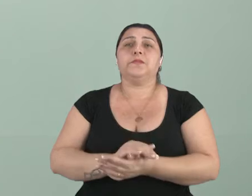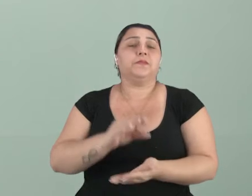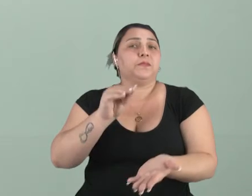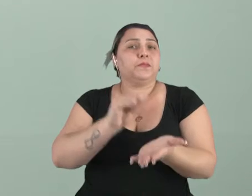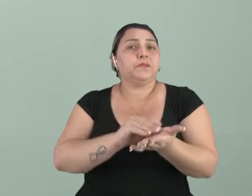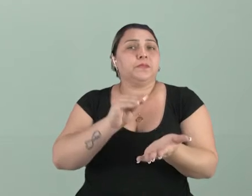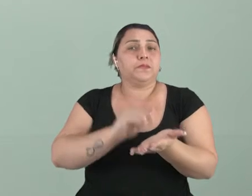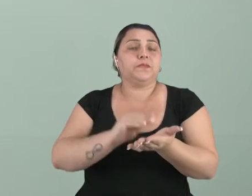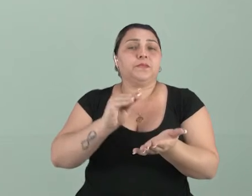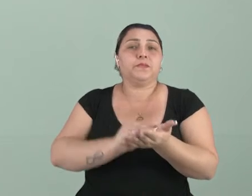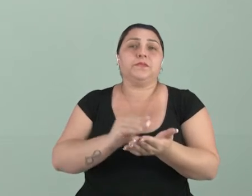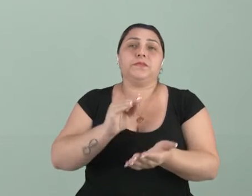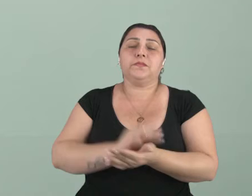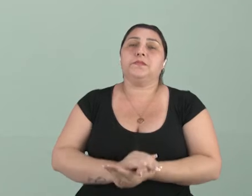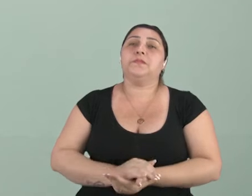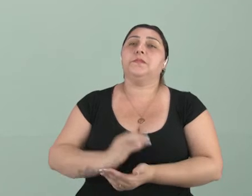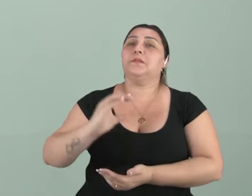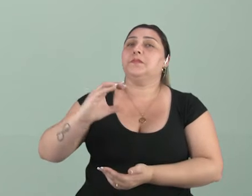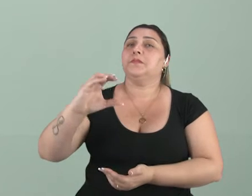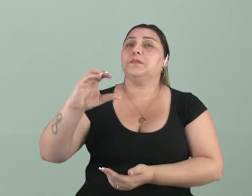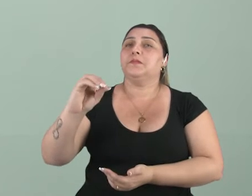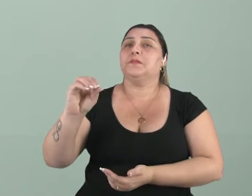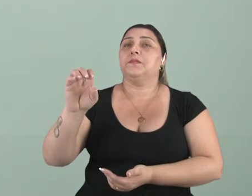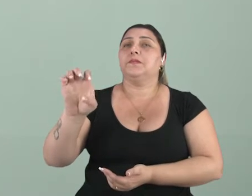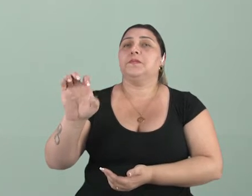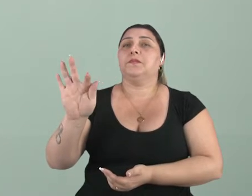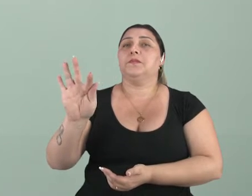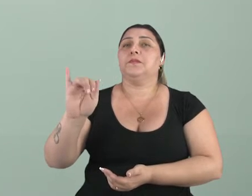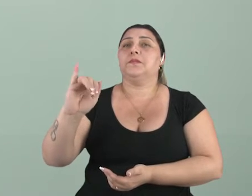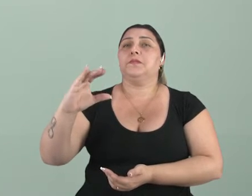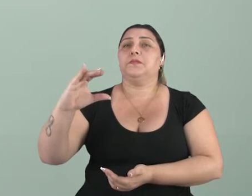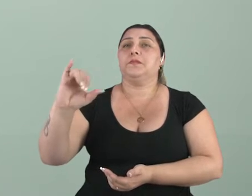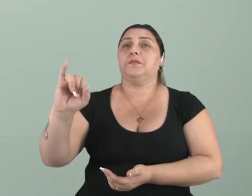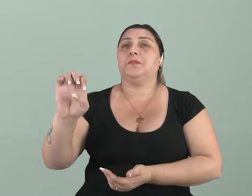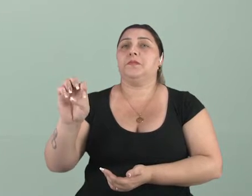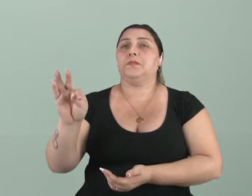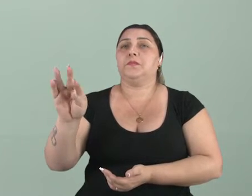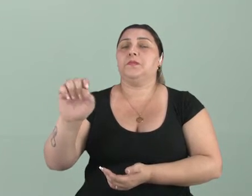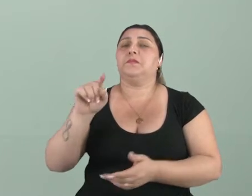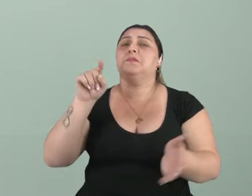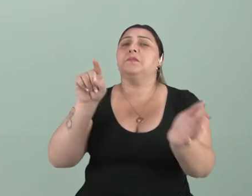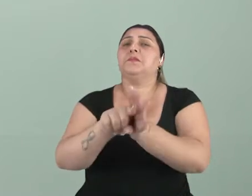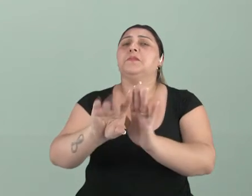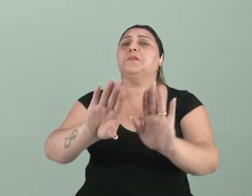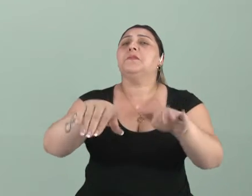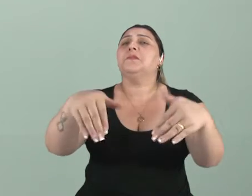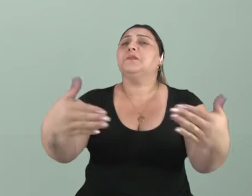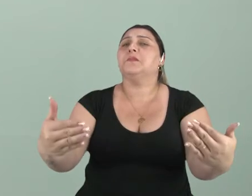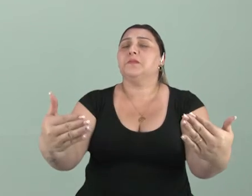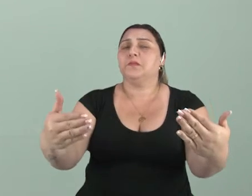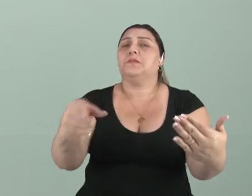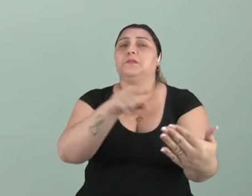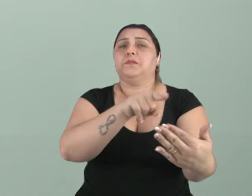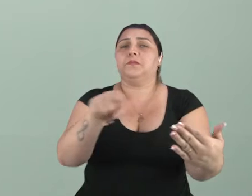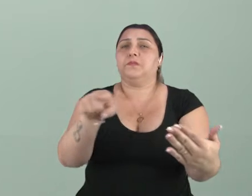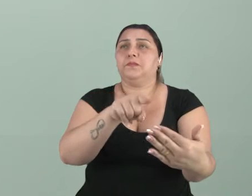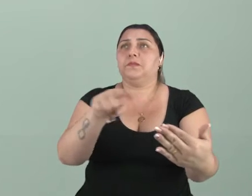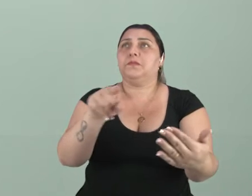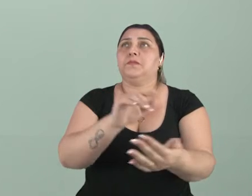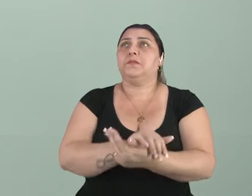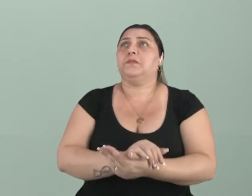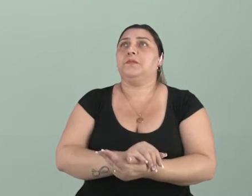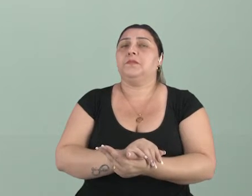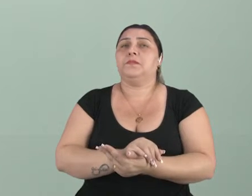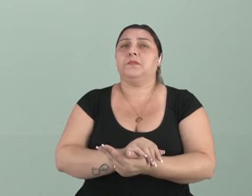eu pergunto a vocês, qual desses coeficientes vocês deram falta nessa função? Então olha só,